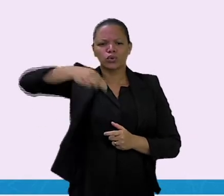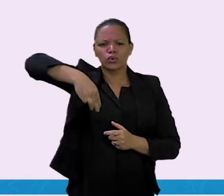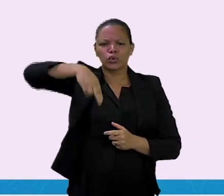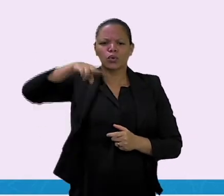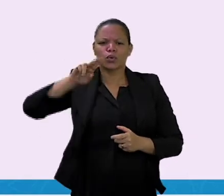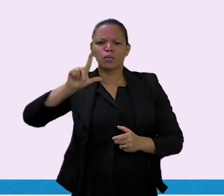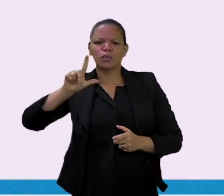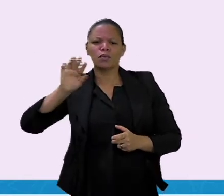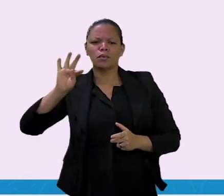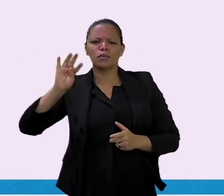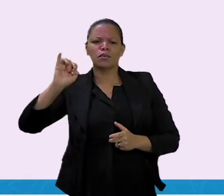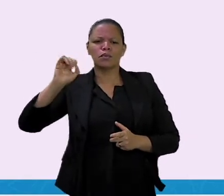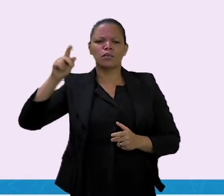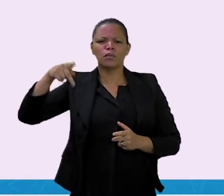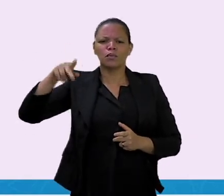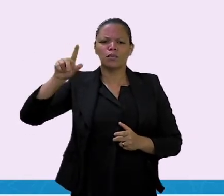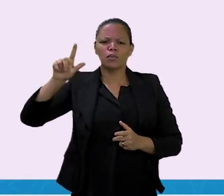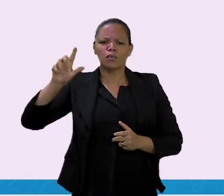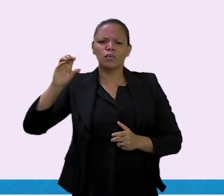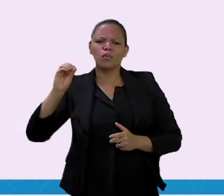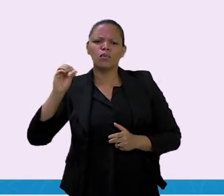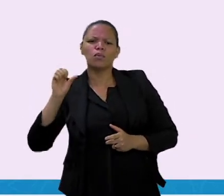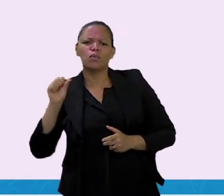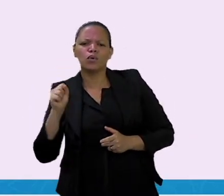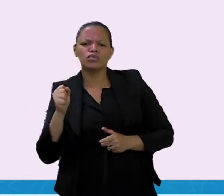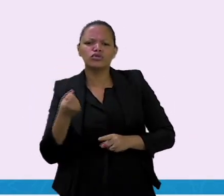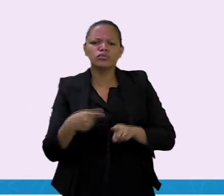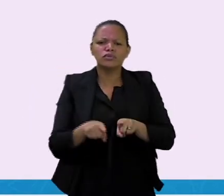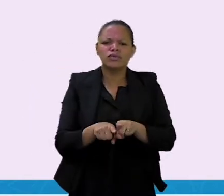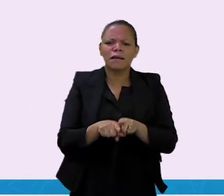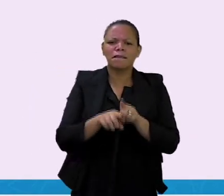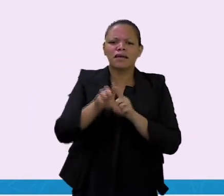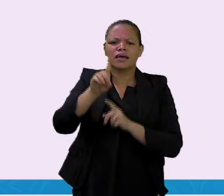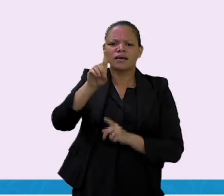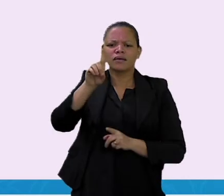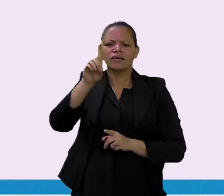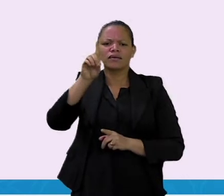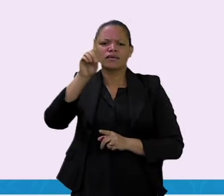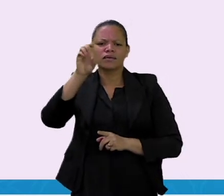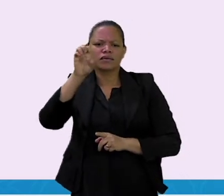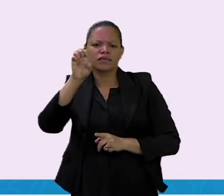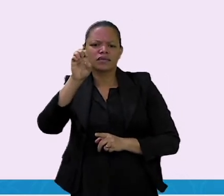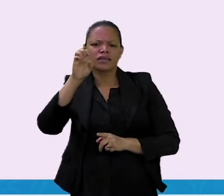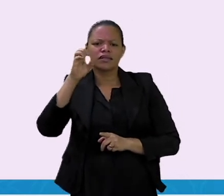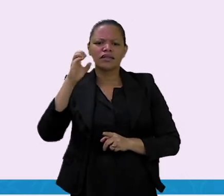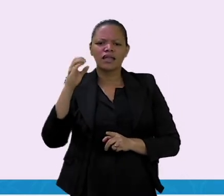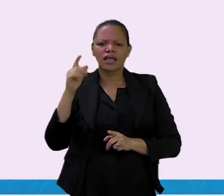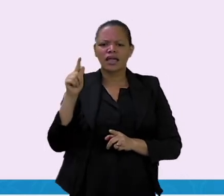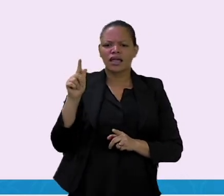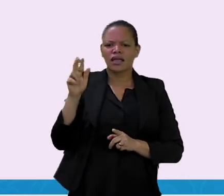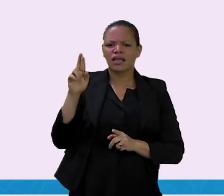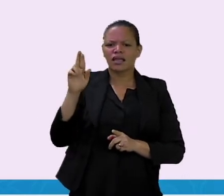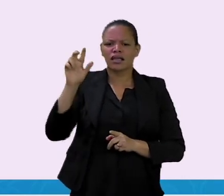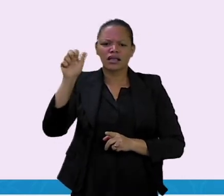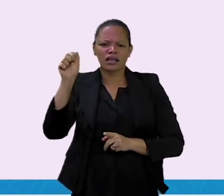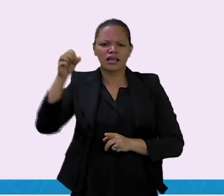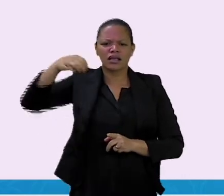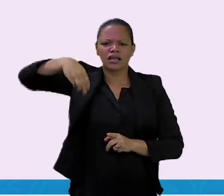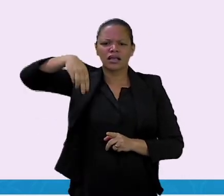seja, 0,1, aqui nós já entramos nas casas decimais, ou seja, é menor do que 1.